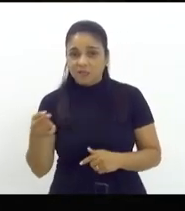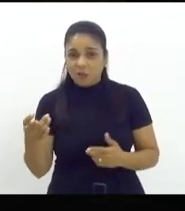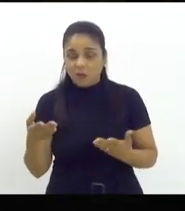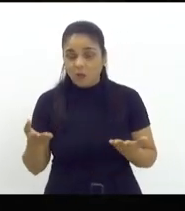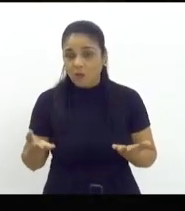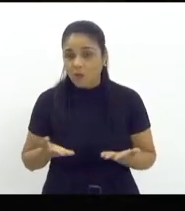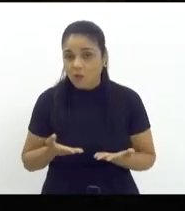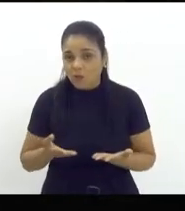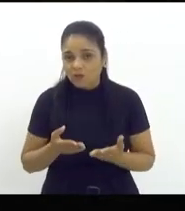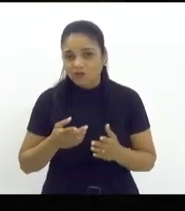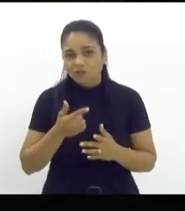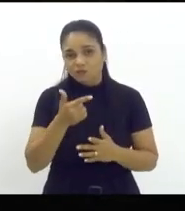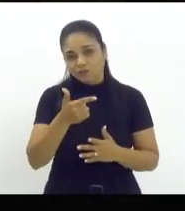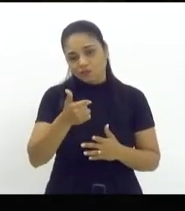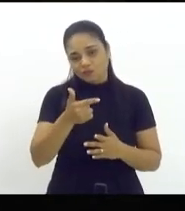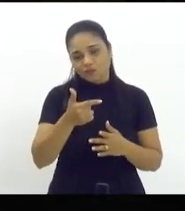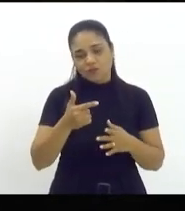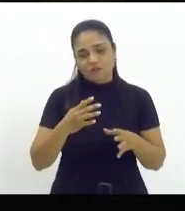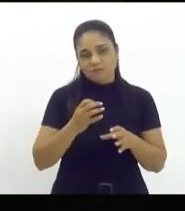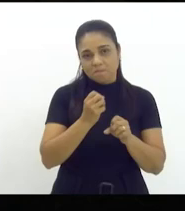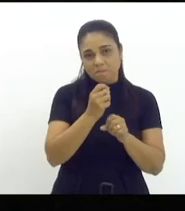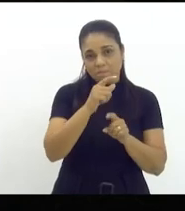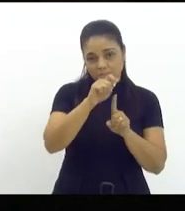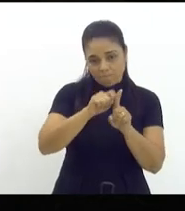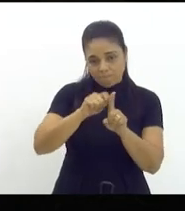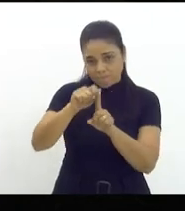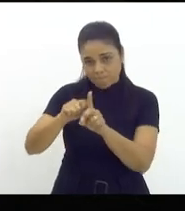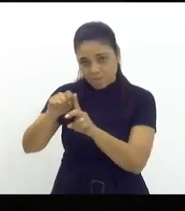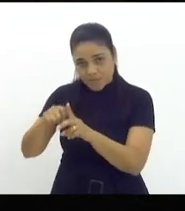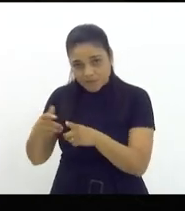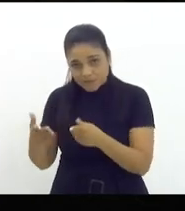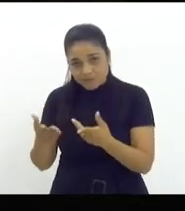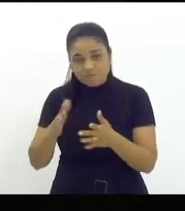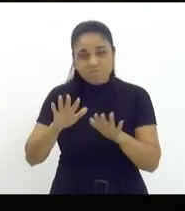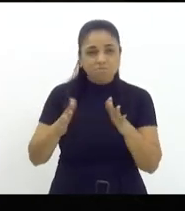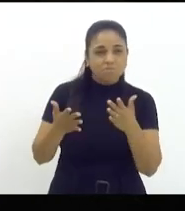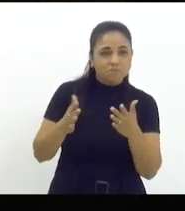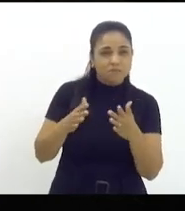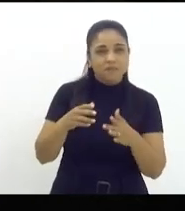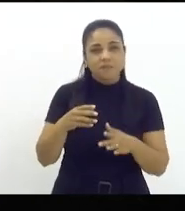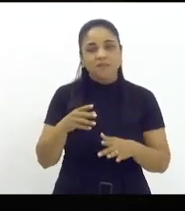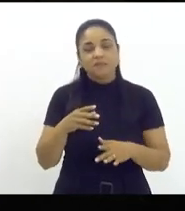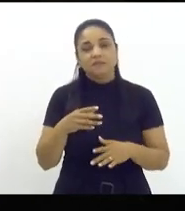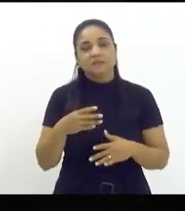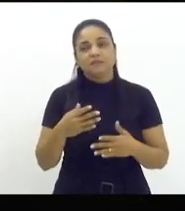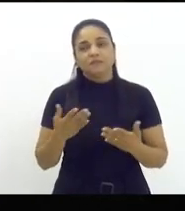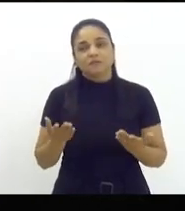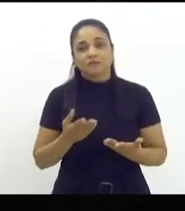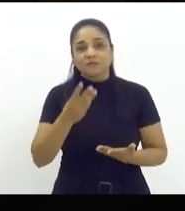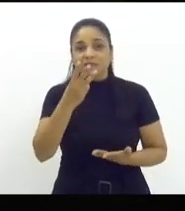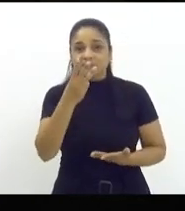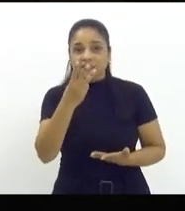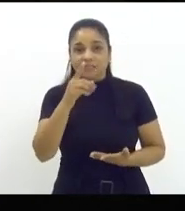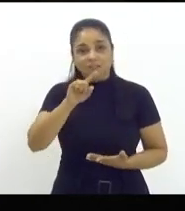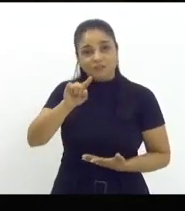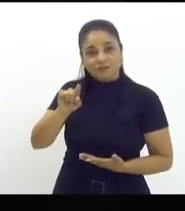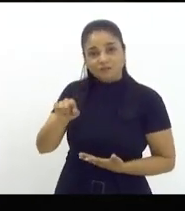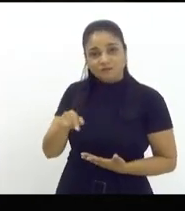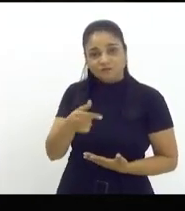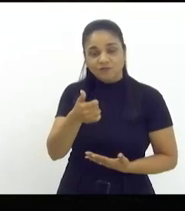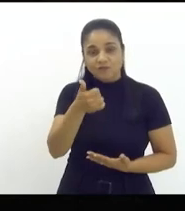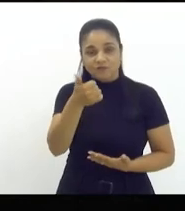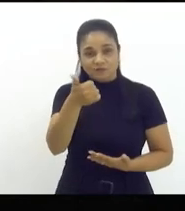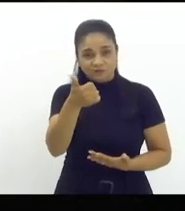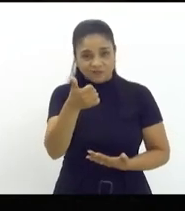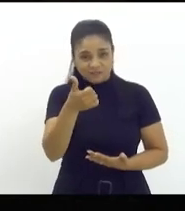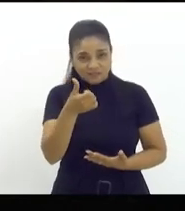12 meses aproximadamente 3 e 16 a inflação